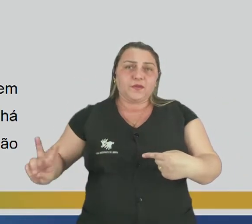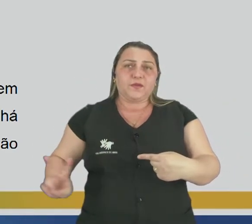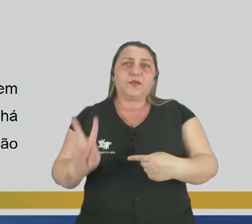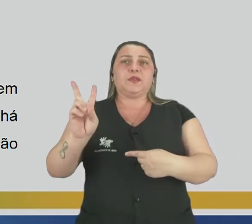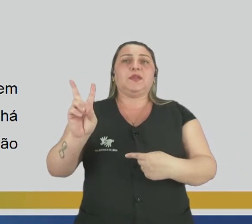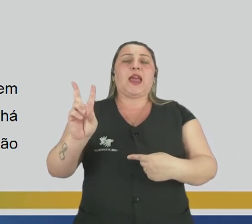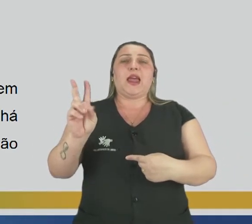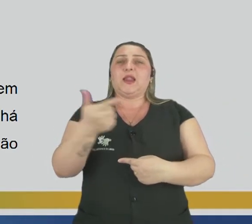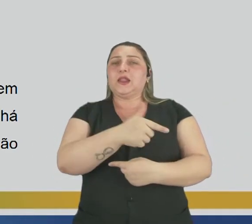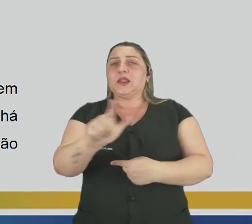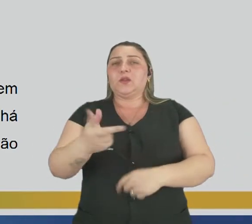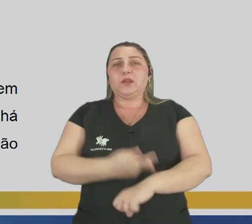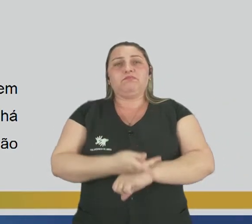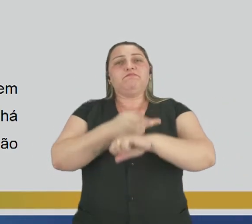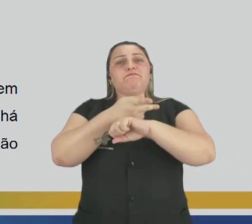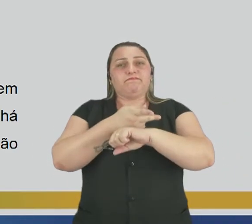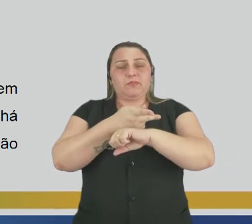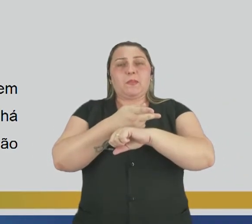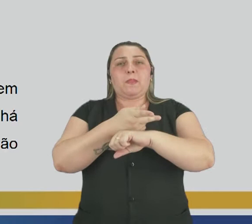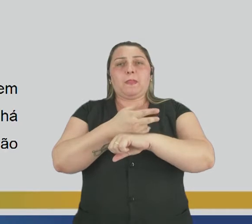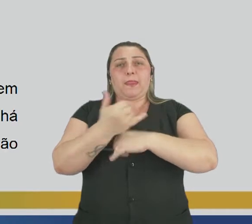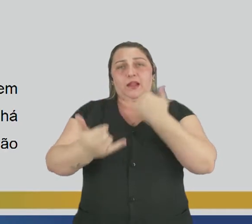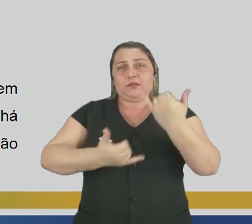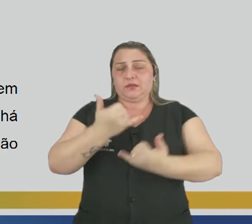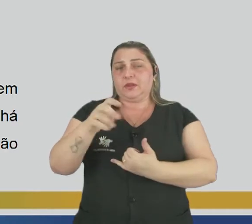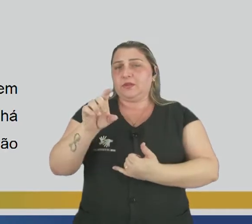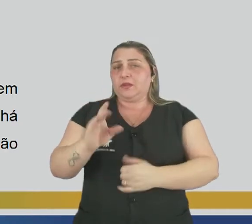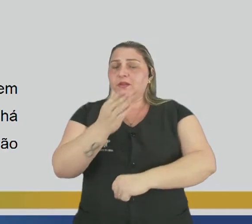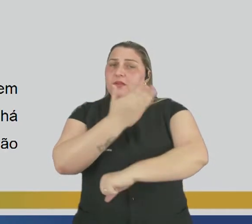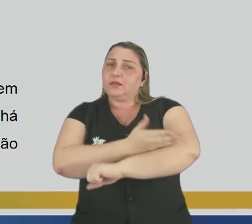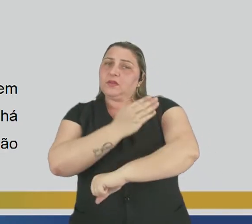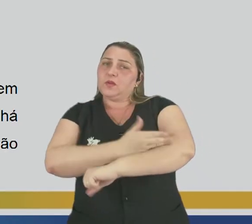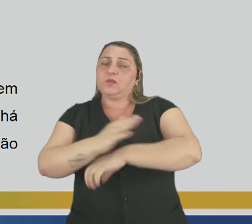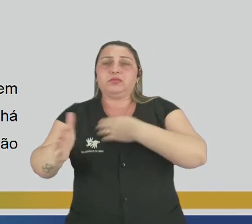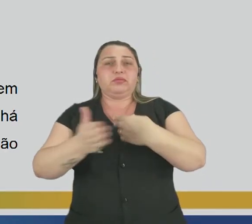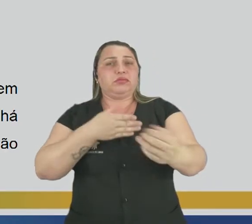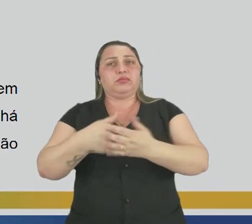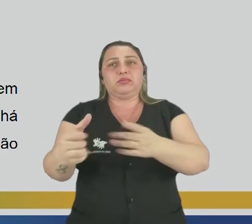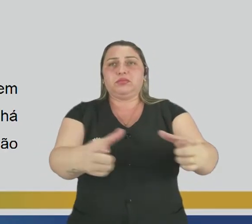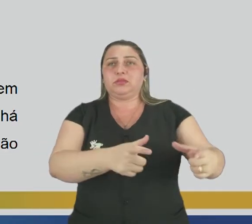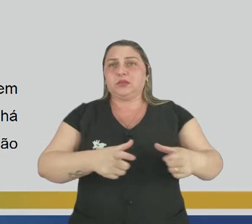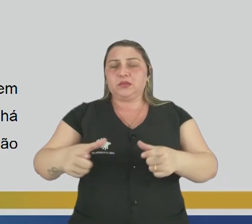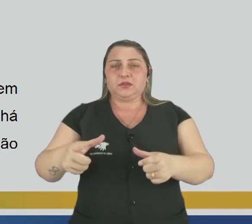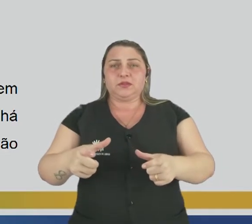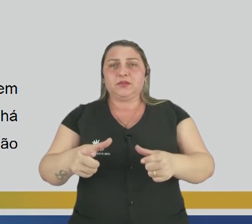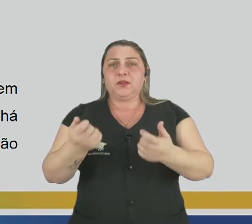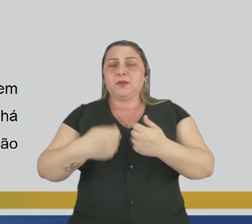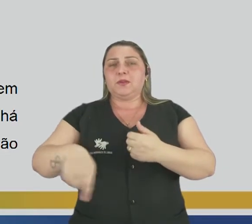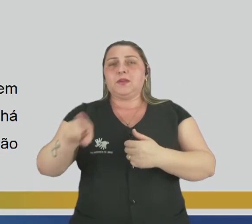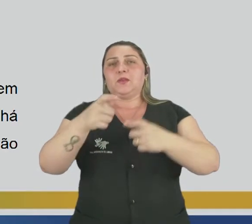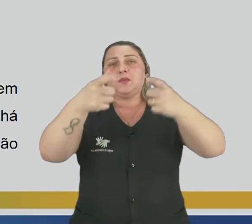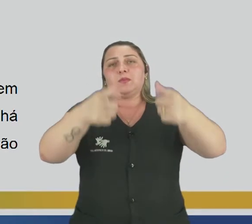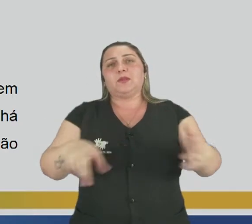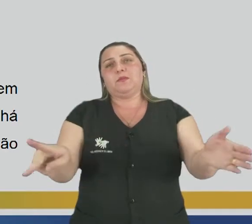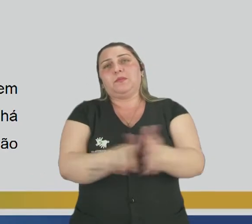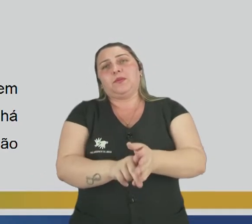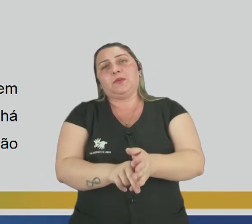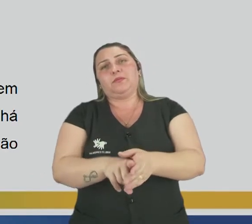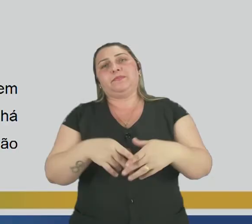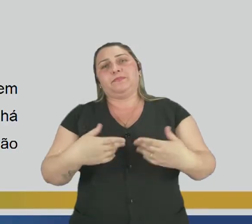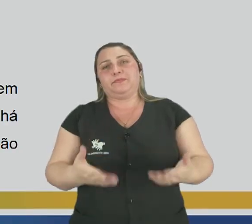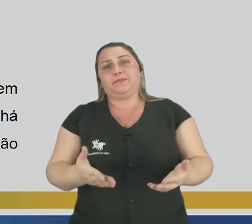vencedores, não há premiações. Os jogos podem ser praticados em qualquer lugar, não necessitando de um